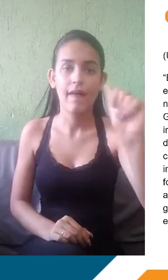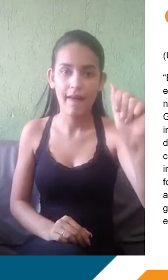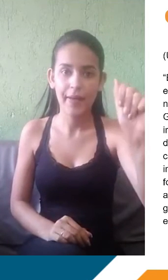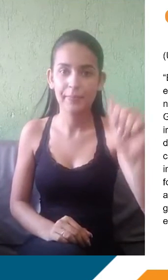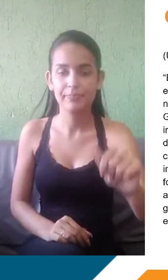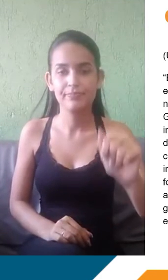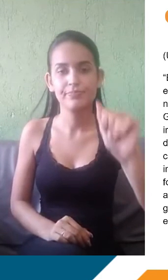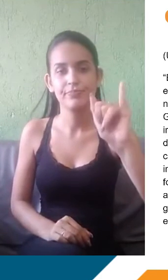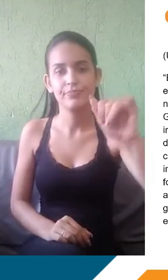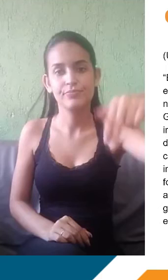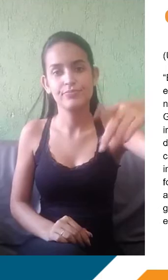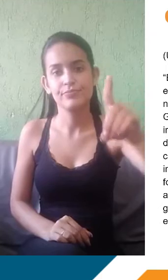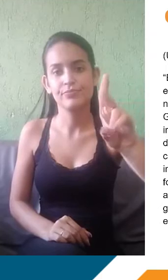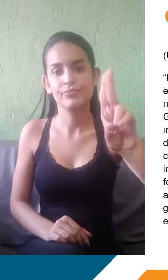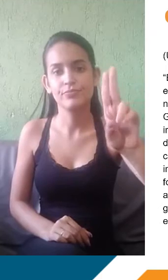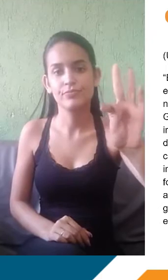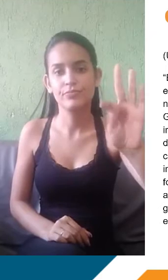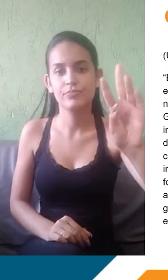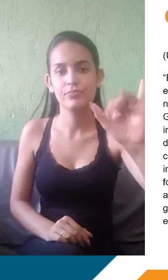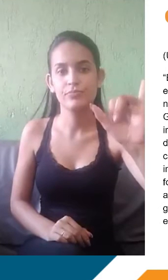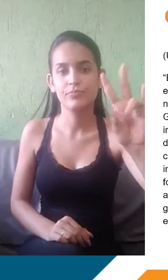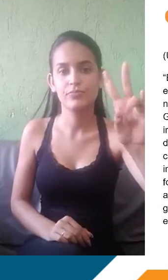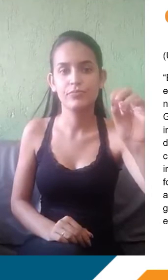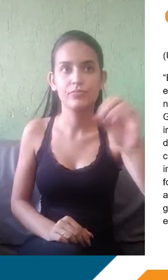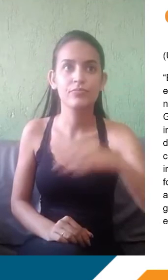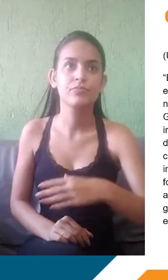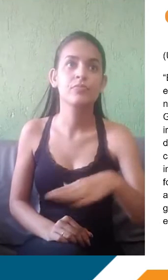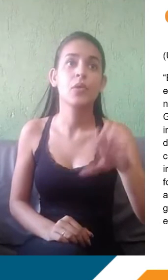C, dialético. Letra D, silogístico.